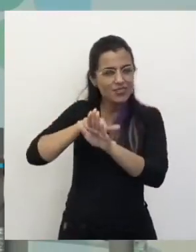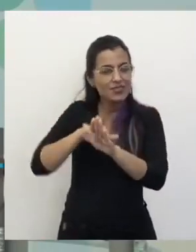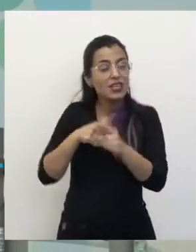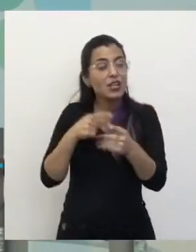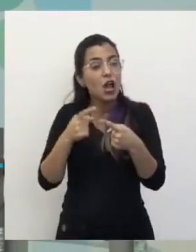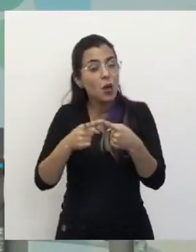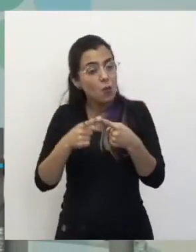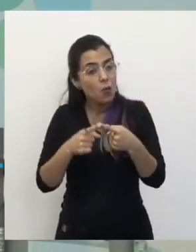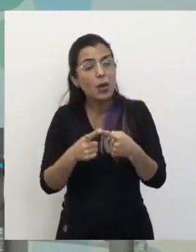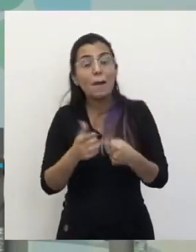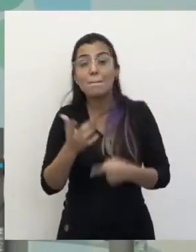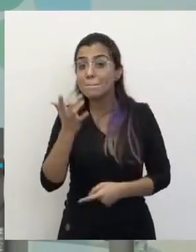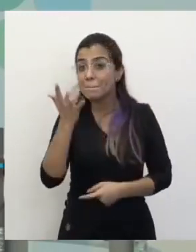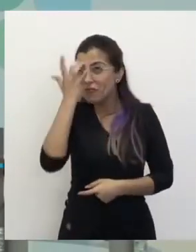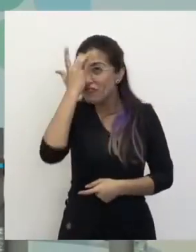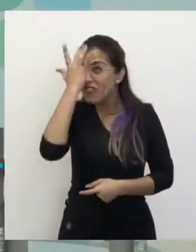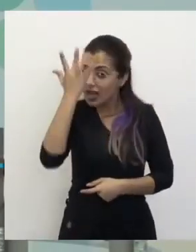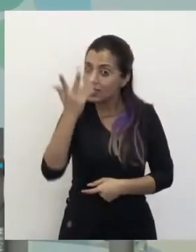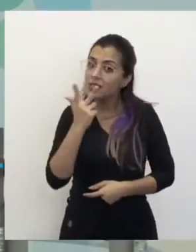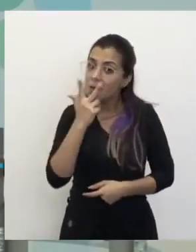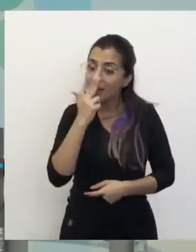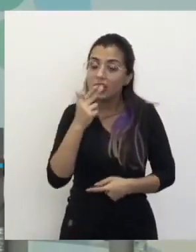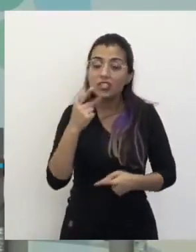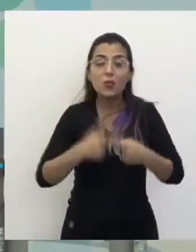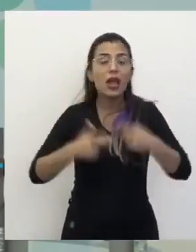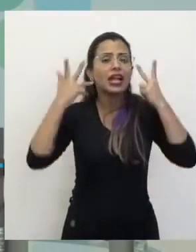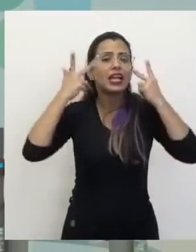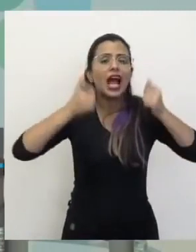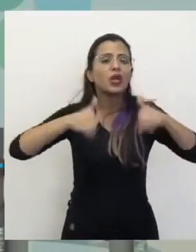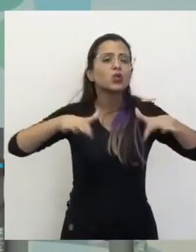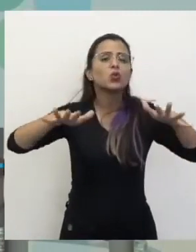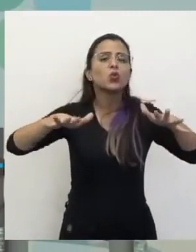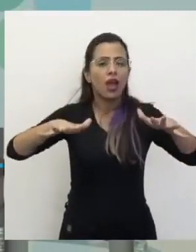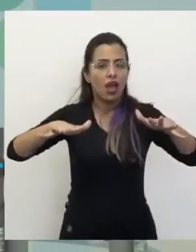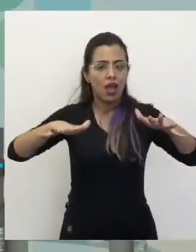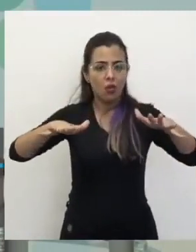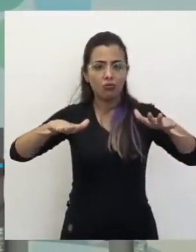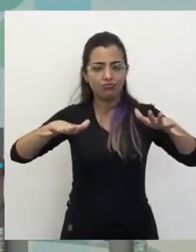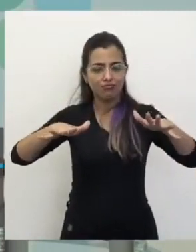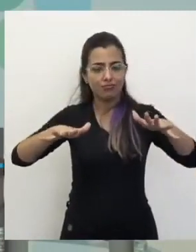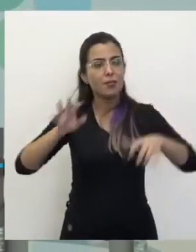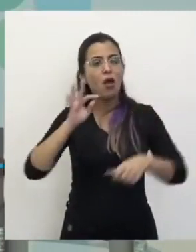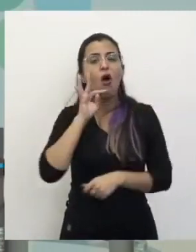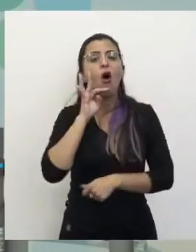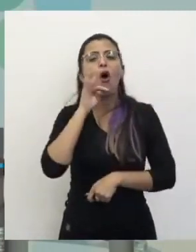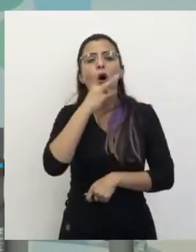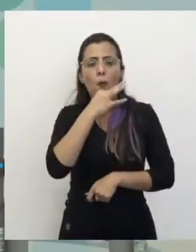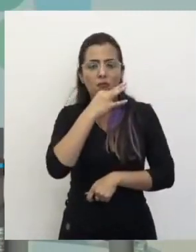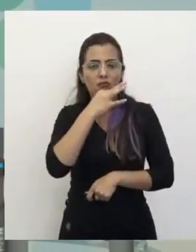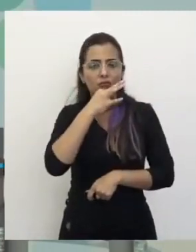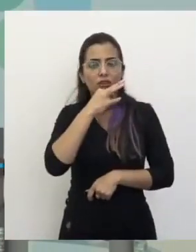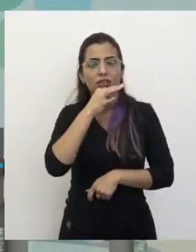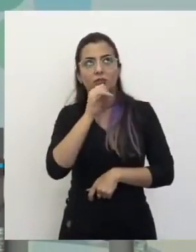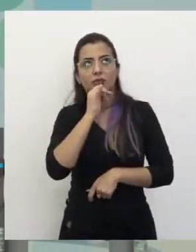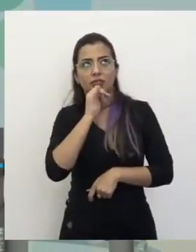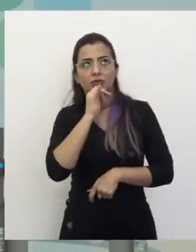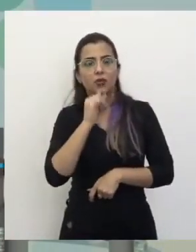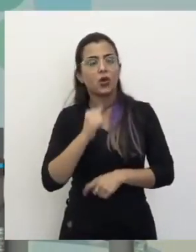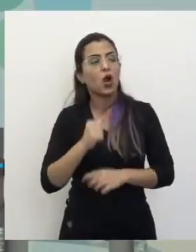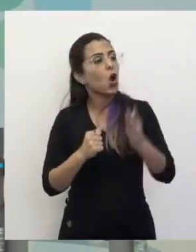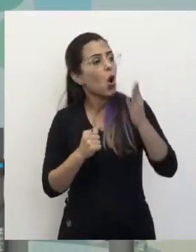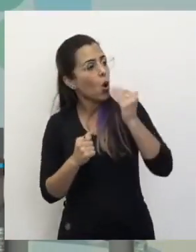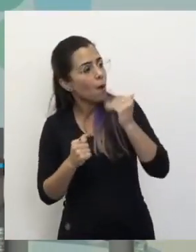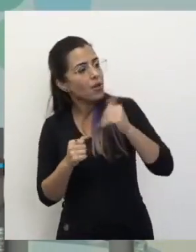gente já salta da nossa boca. Então é fácil. A gente, é óbvio, quando eu falei lá comeu,